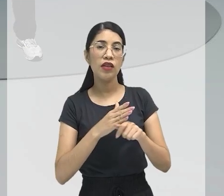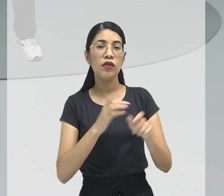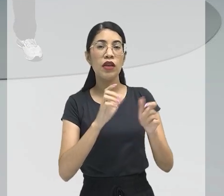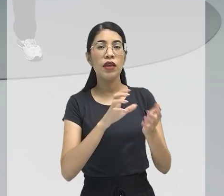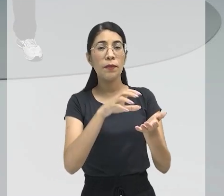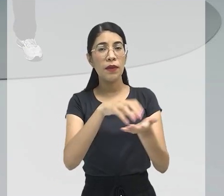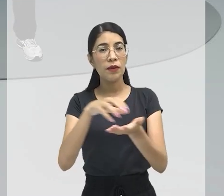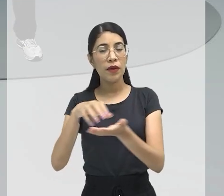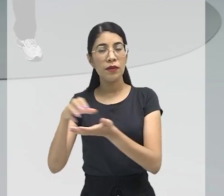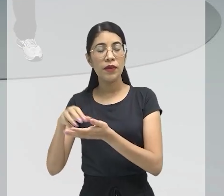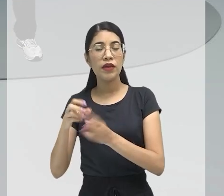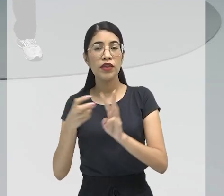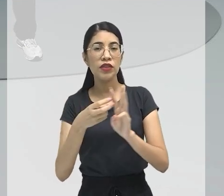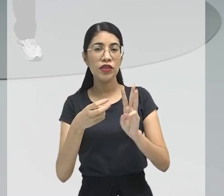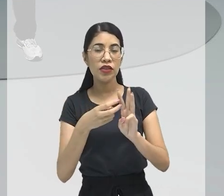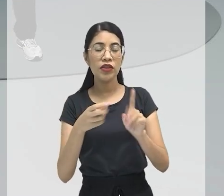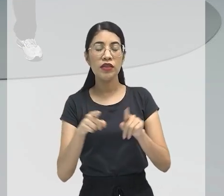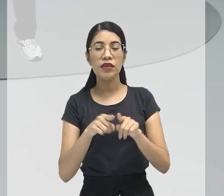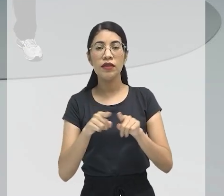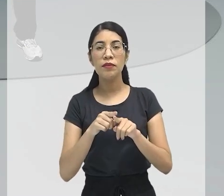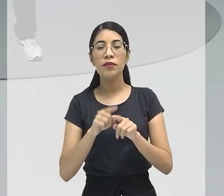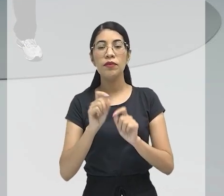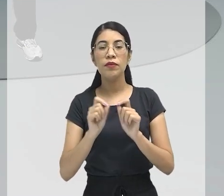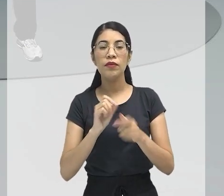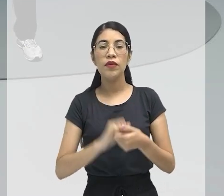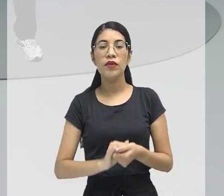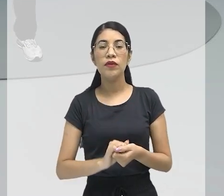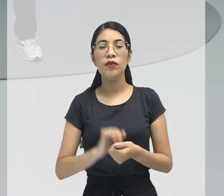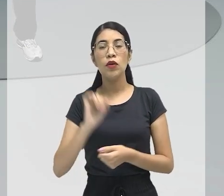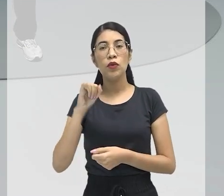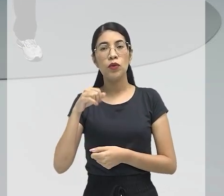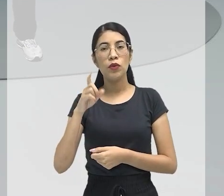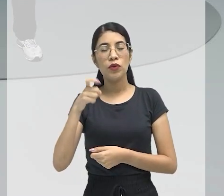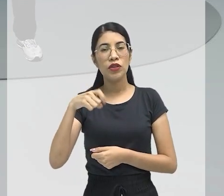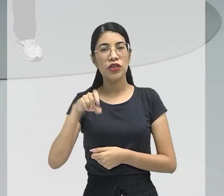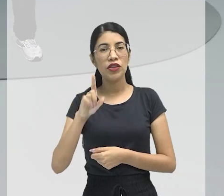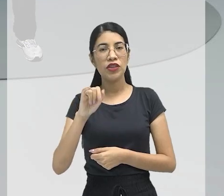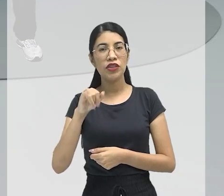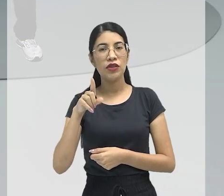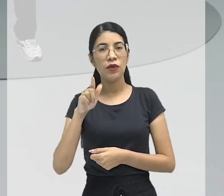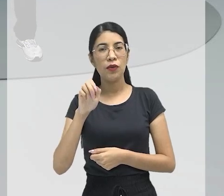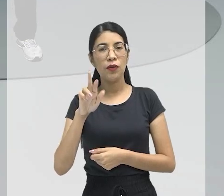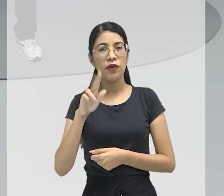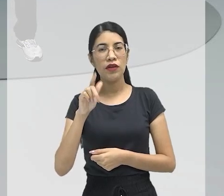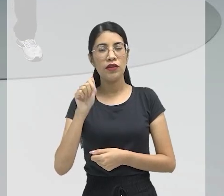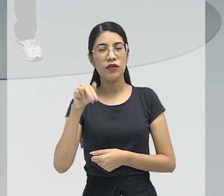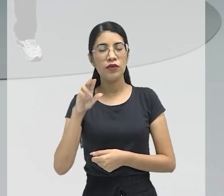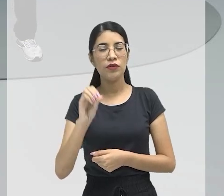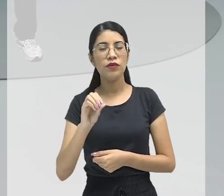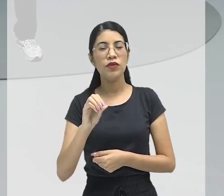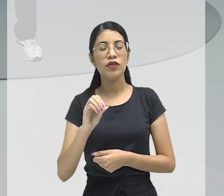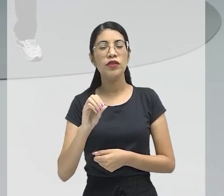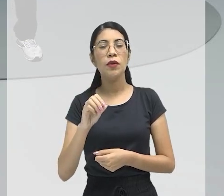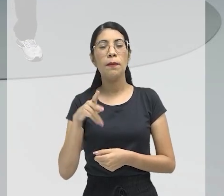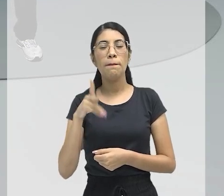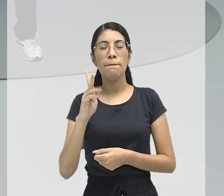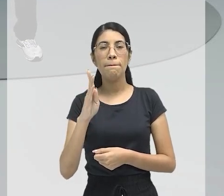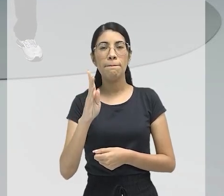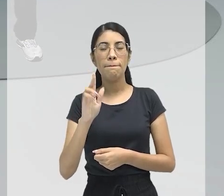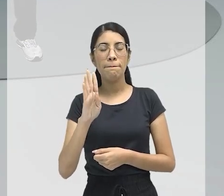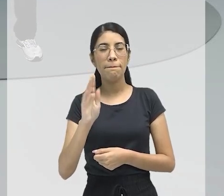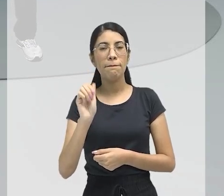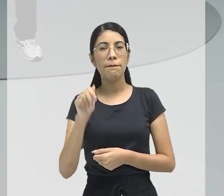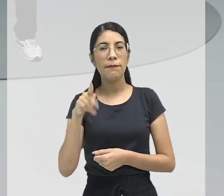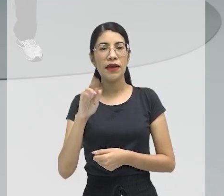povos indígenas, entre eles, né, os xinguanos, os baicari, né, os camaiuras e